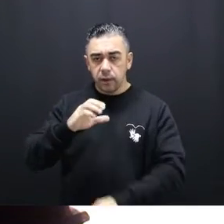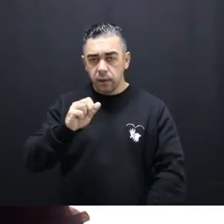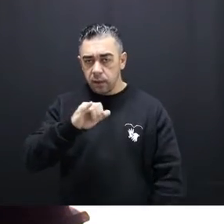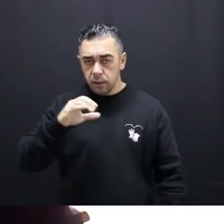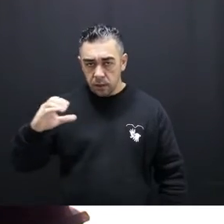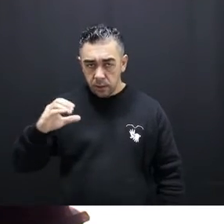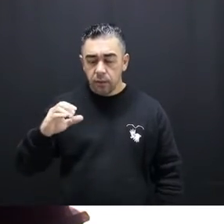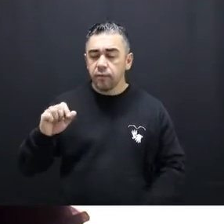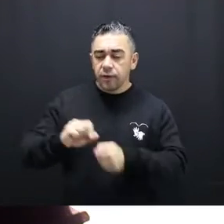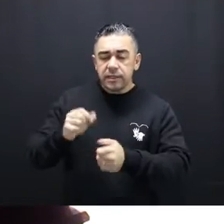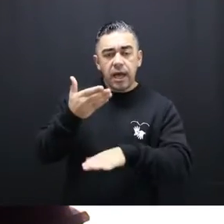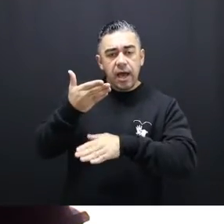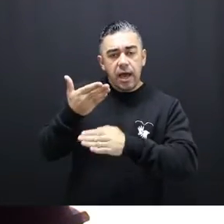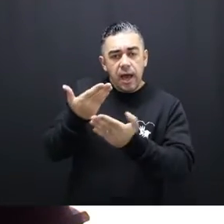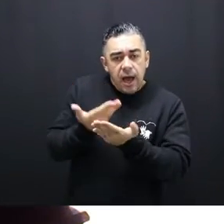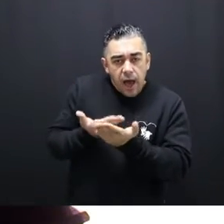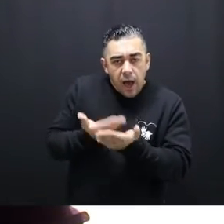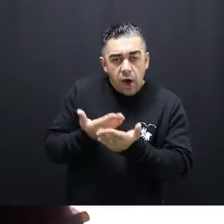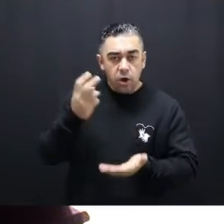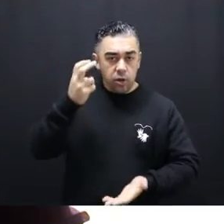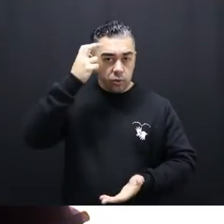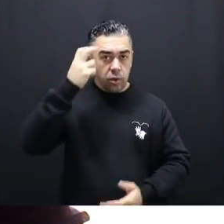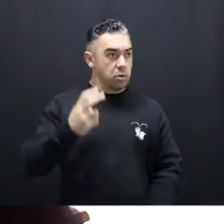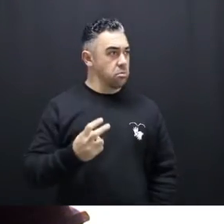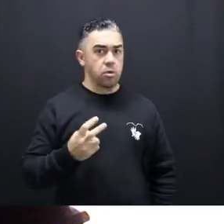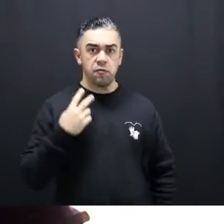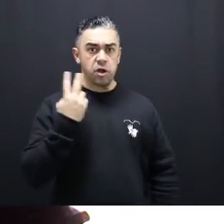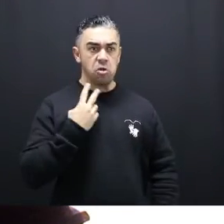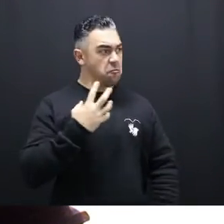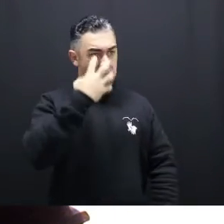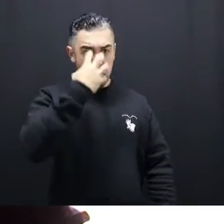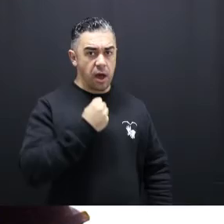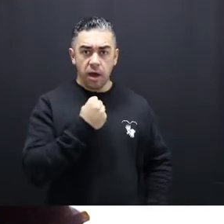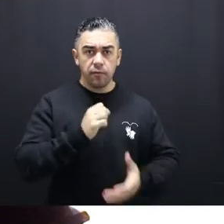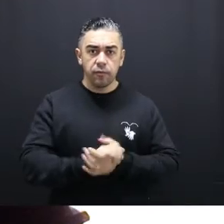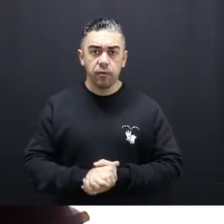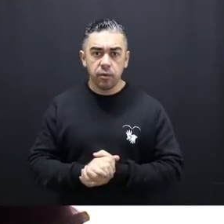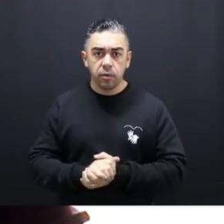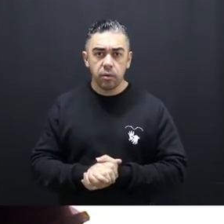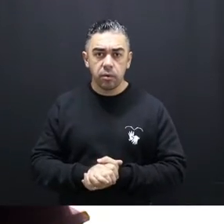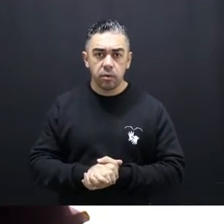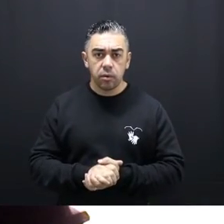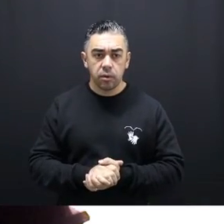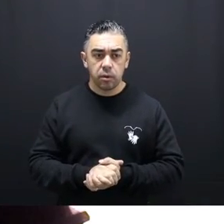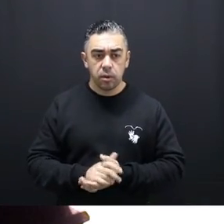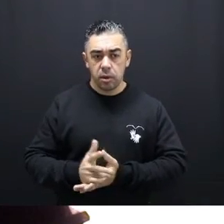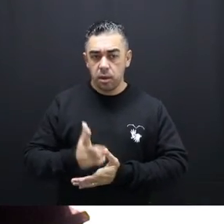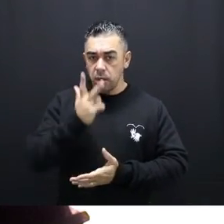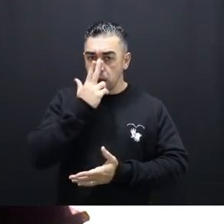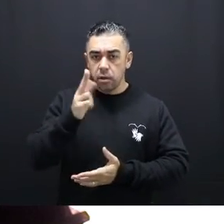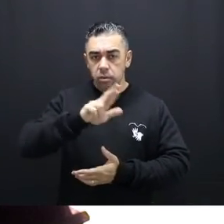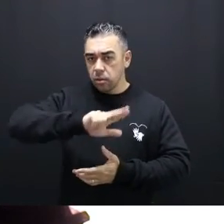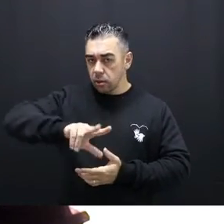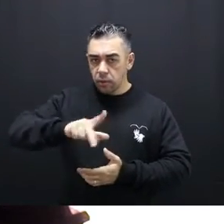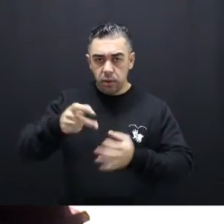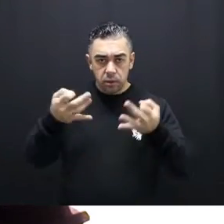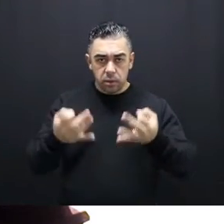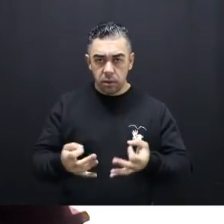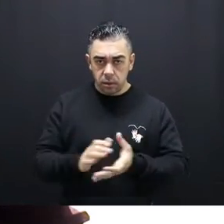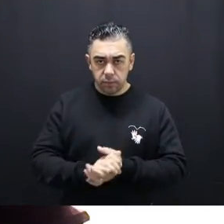culturais para lá e o vereador ficou bravo com isso e eu acho que isso não é correto